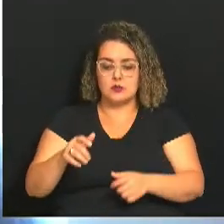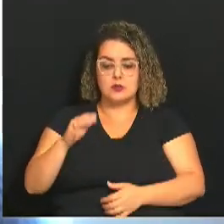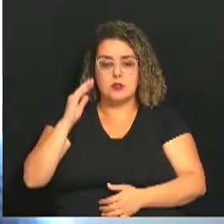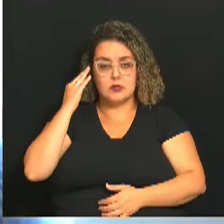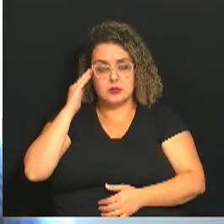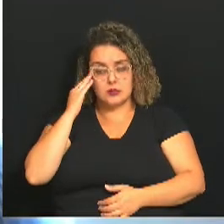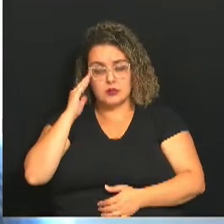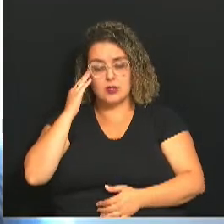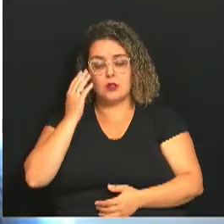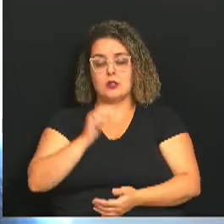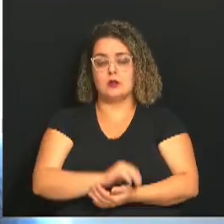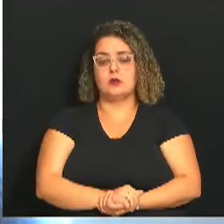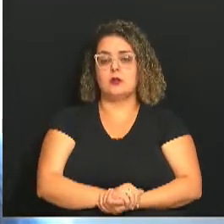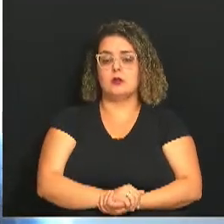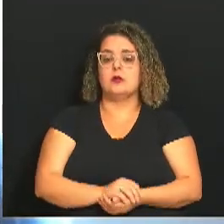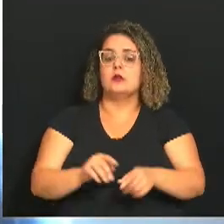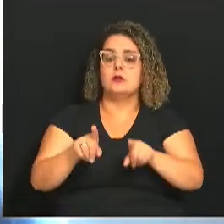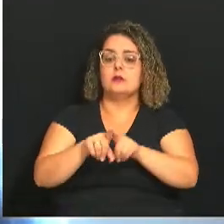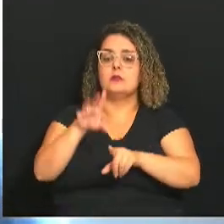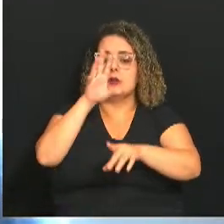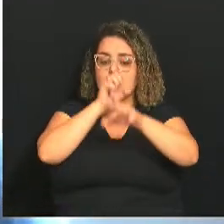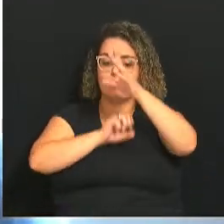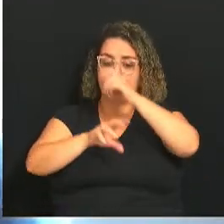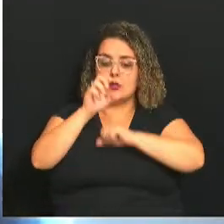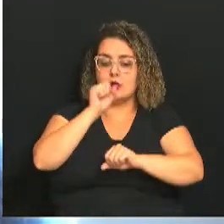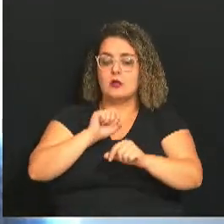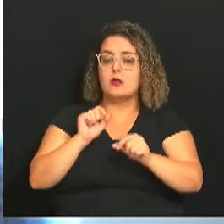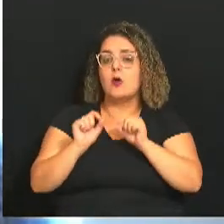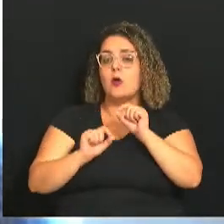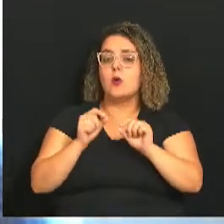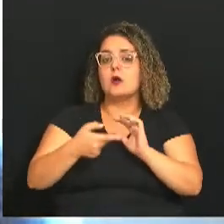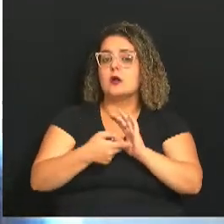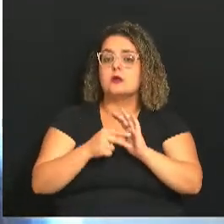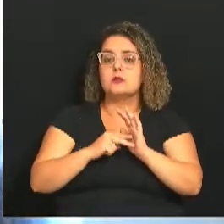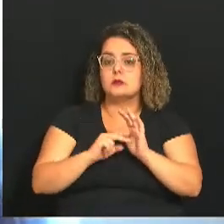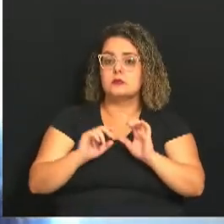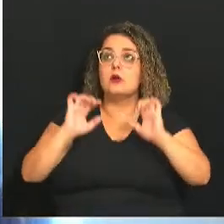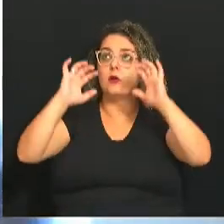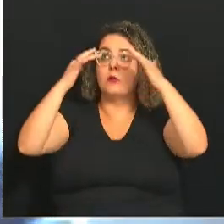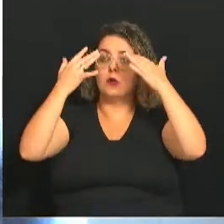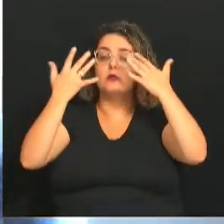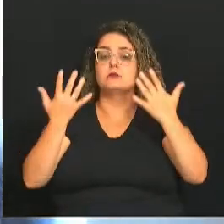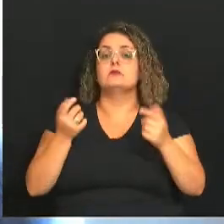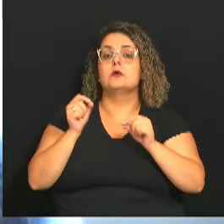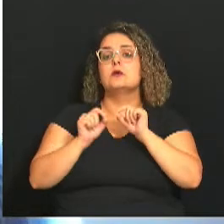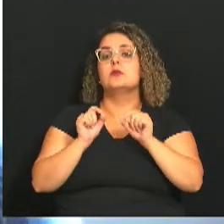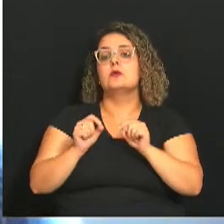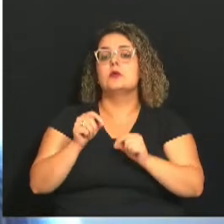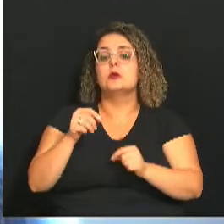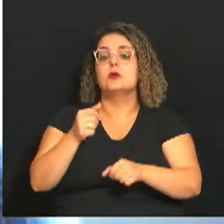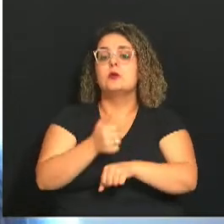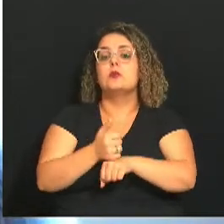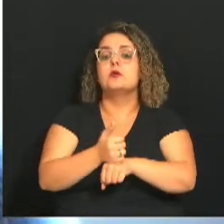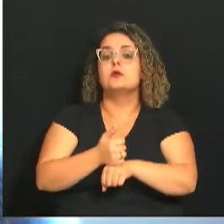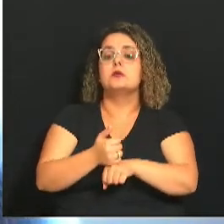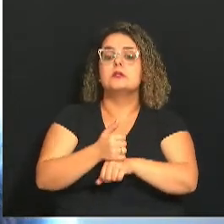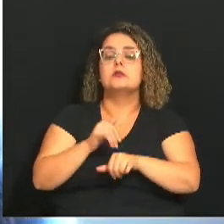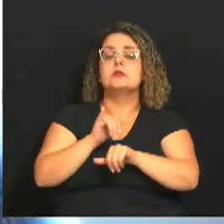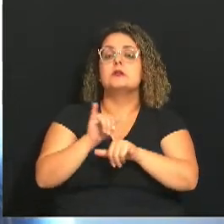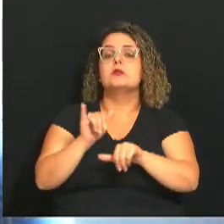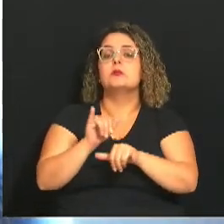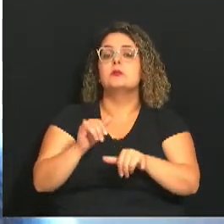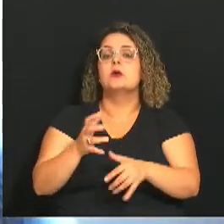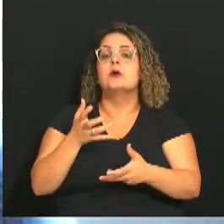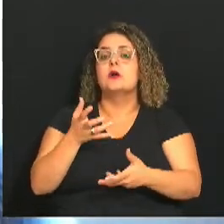que também aprendam sobre o que significa exatamente, né, a previsão do tempo. Né? O que o meteorologista quer comunicar. É um